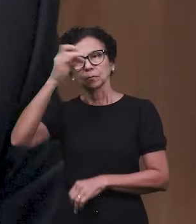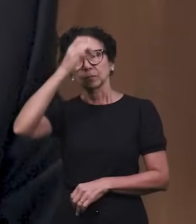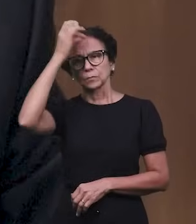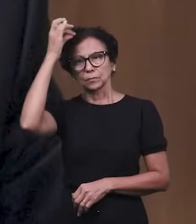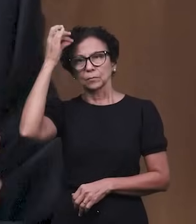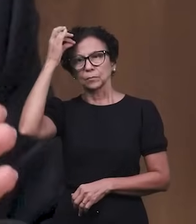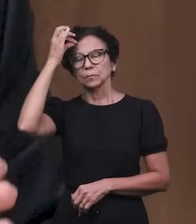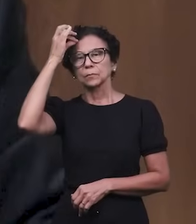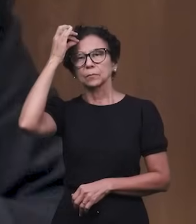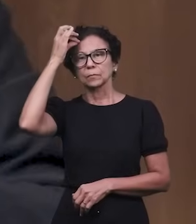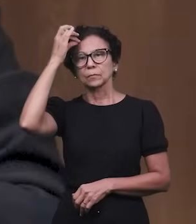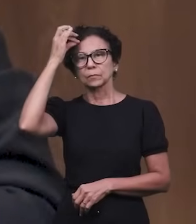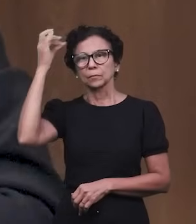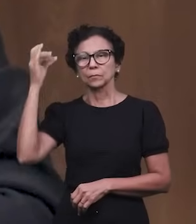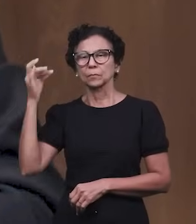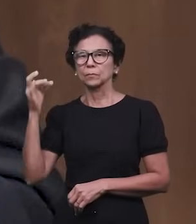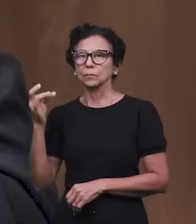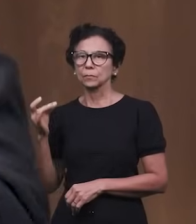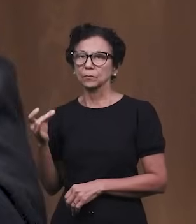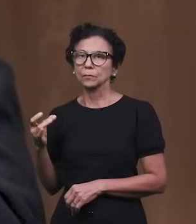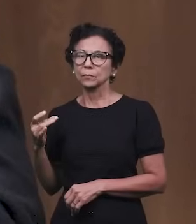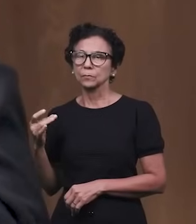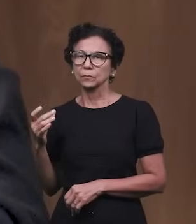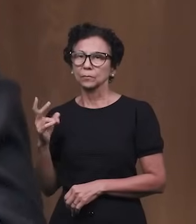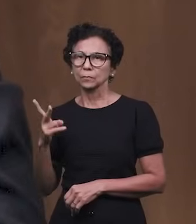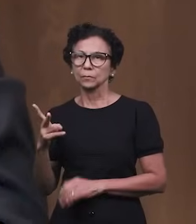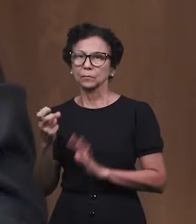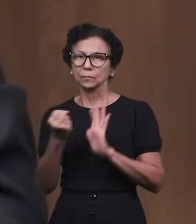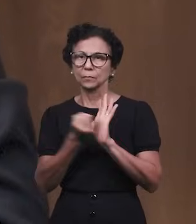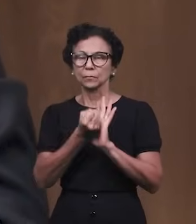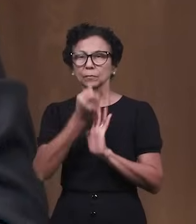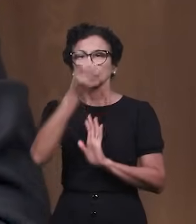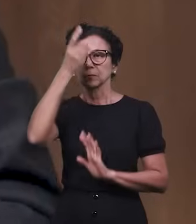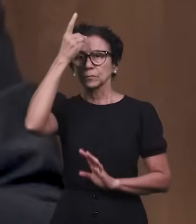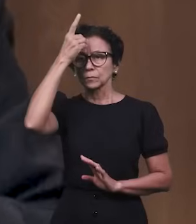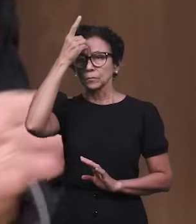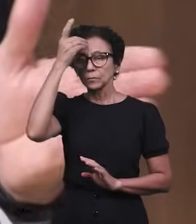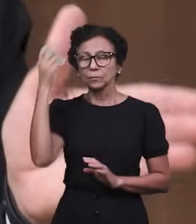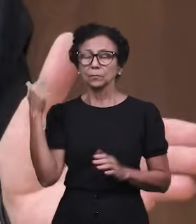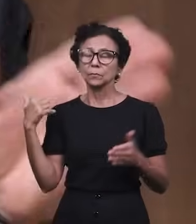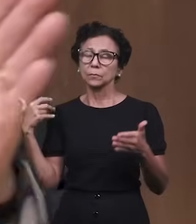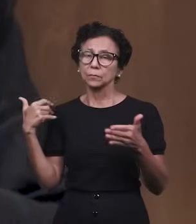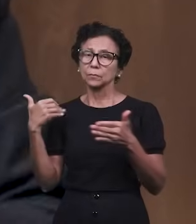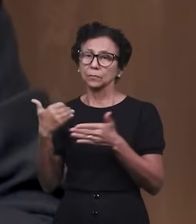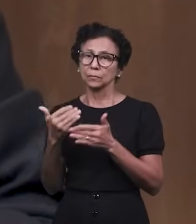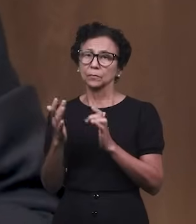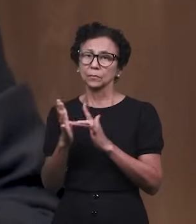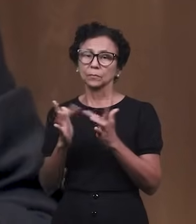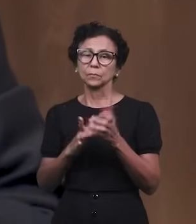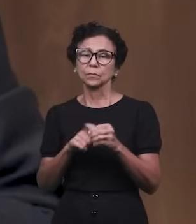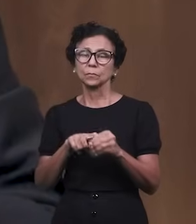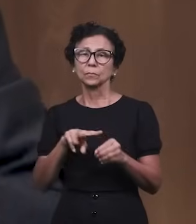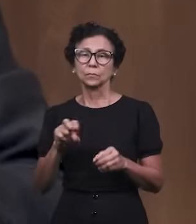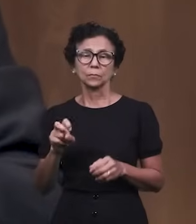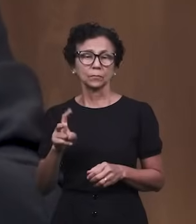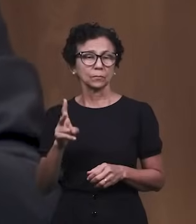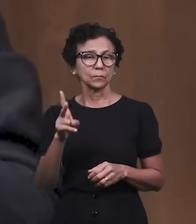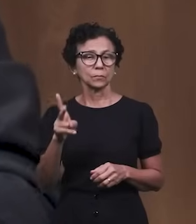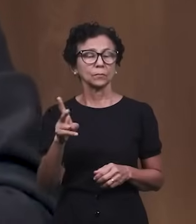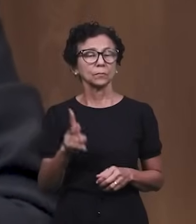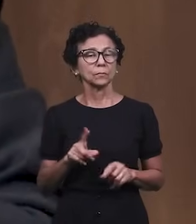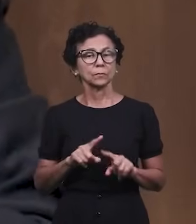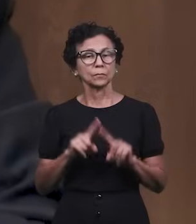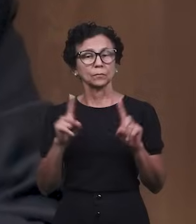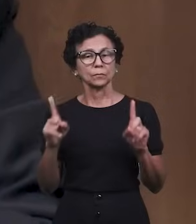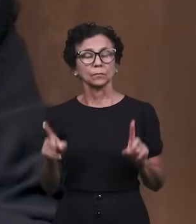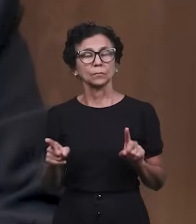meio sempre foi marcada por dons espirituais. E assim vai ser até Jesus voltar. É